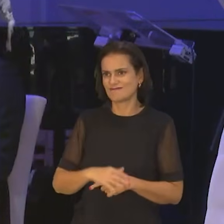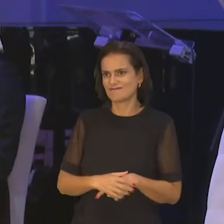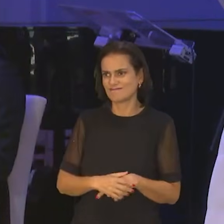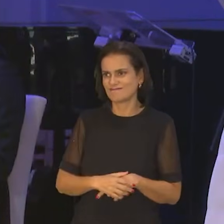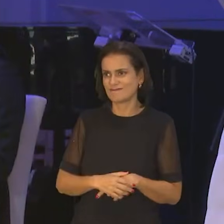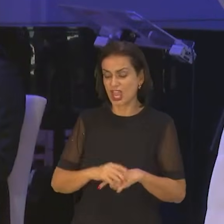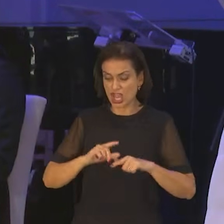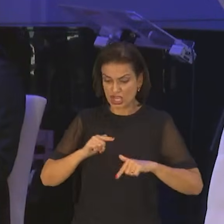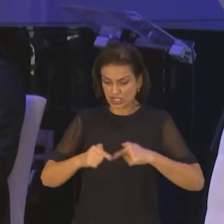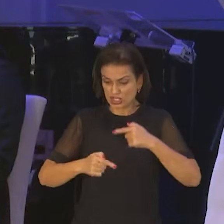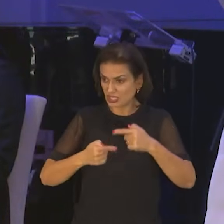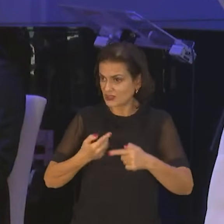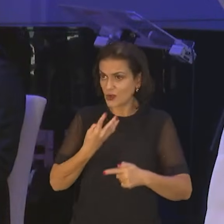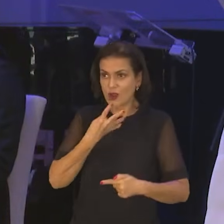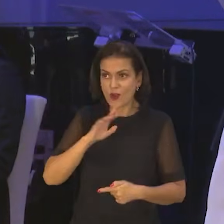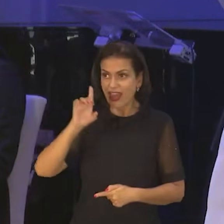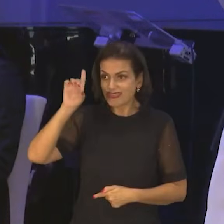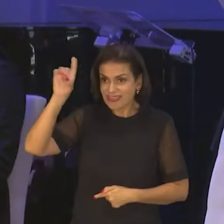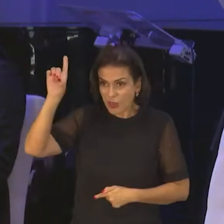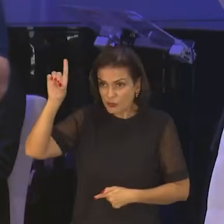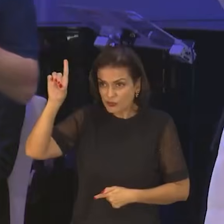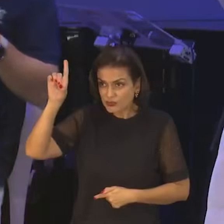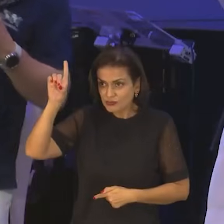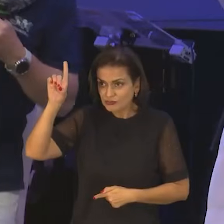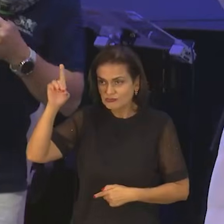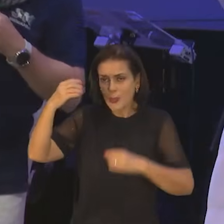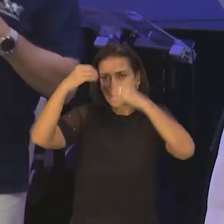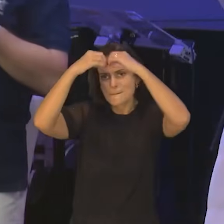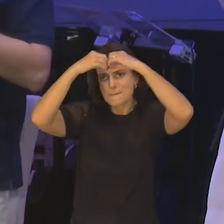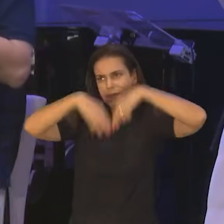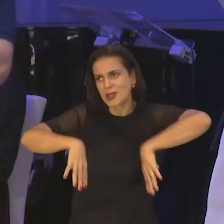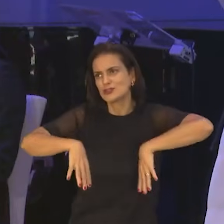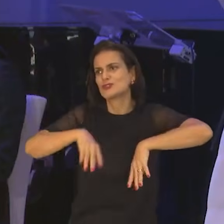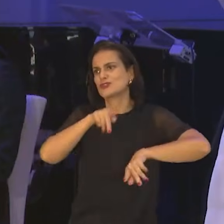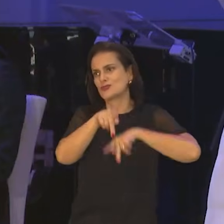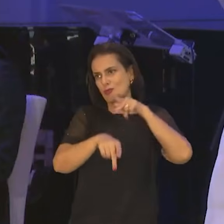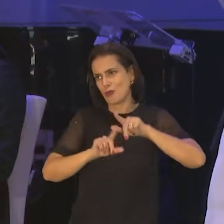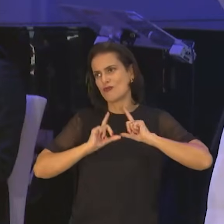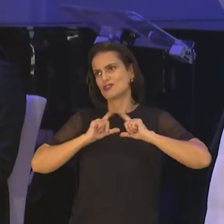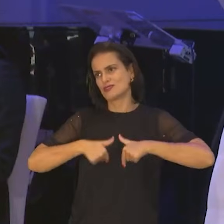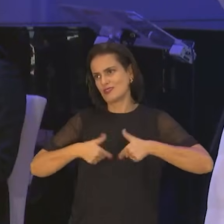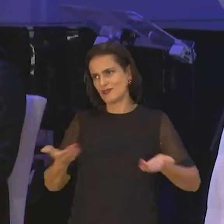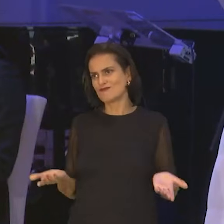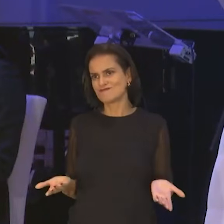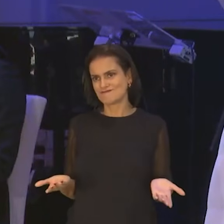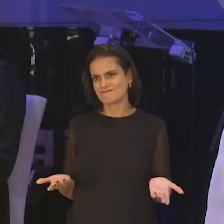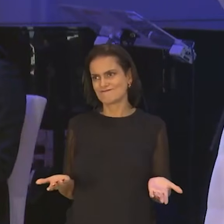essa geração que não conhecia a Deus, trouxe prejuízo para o povo de Israel.